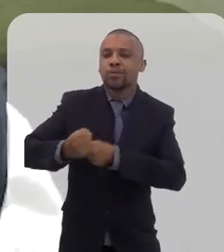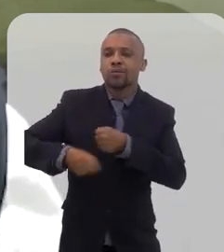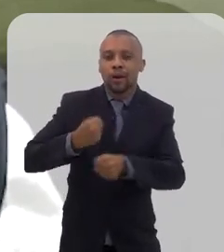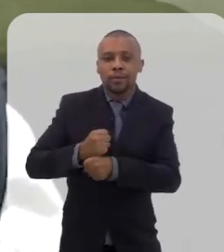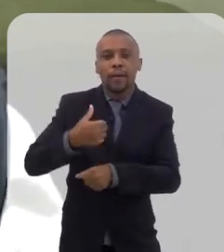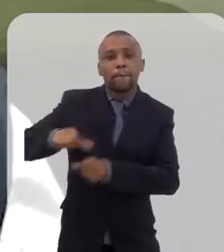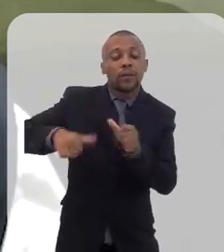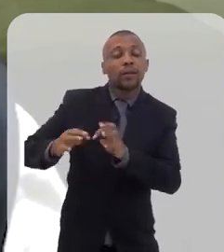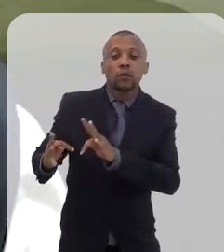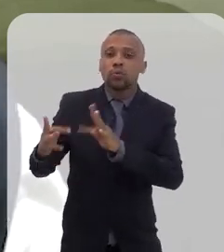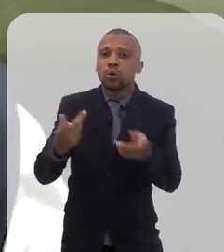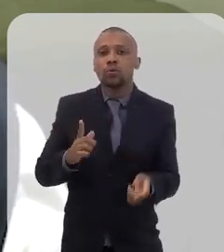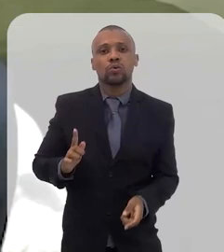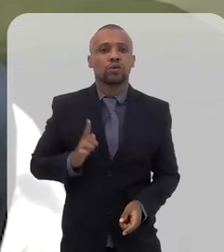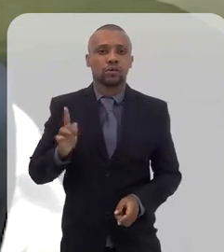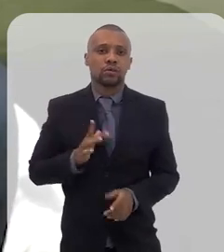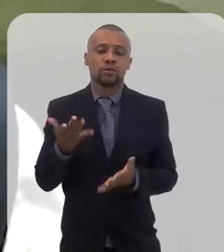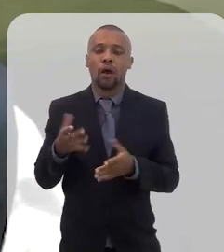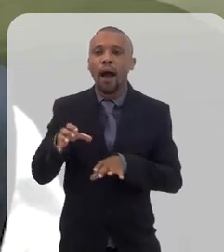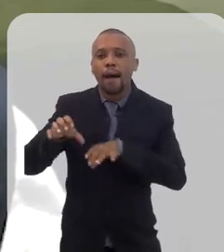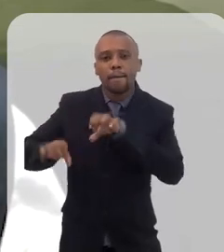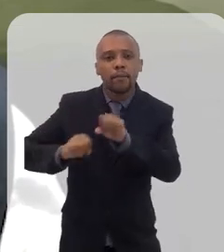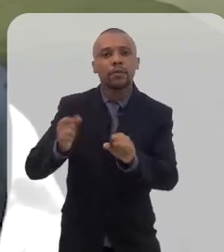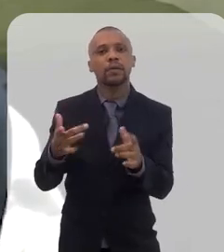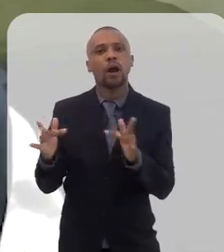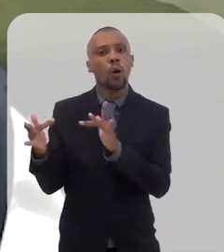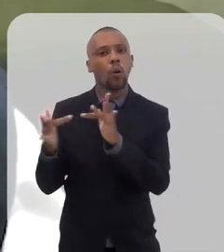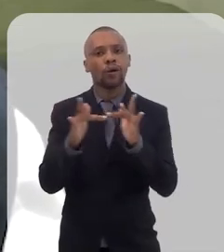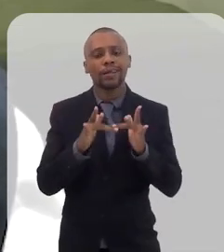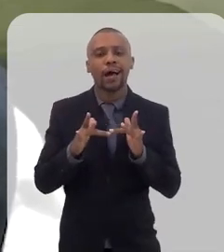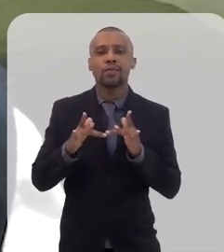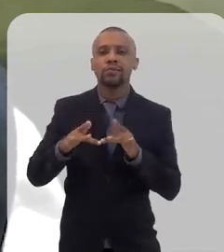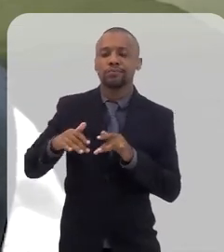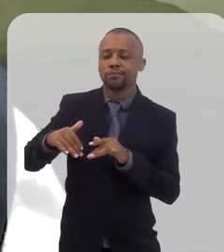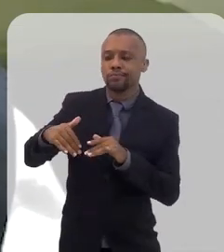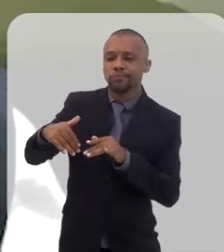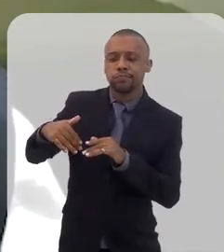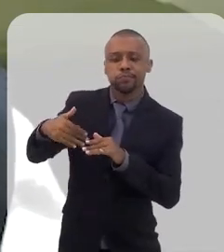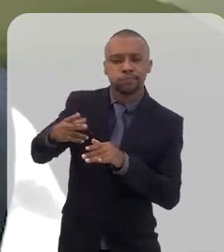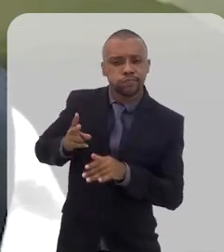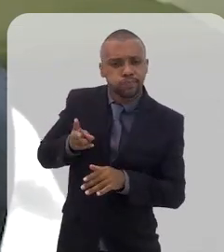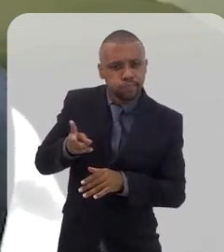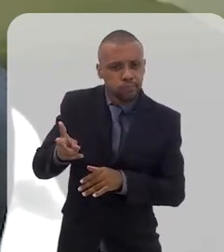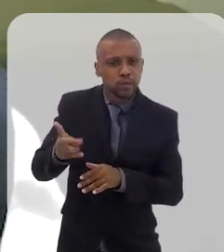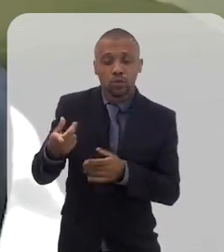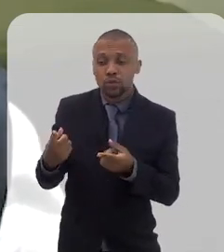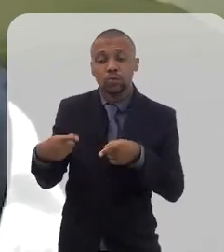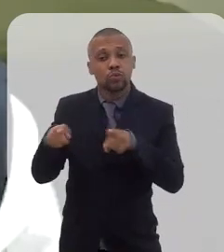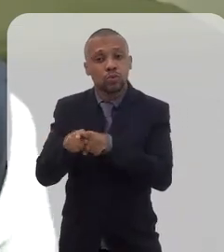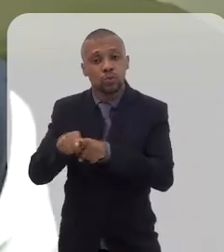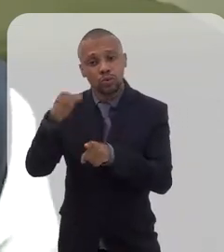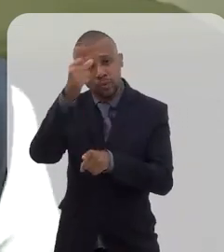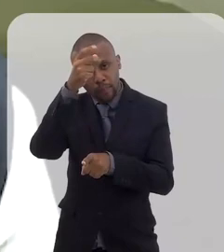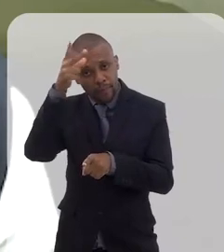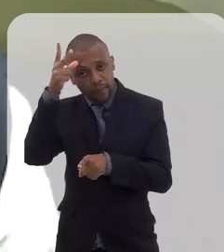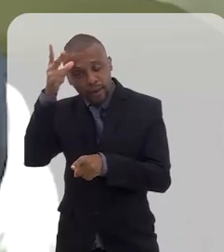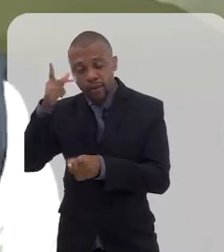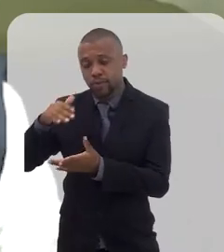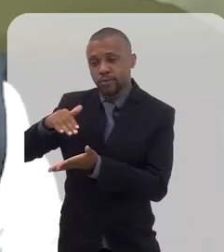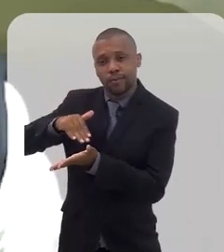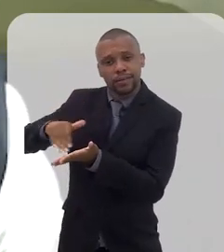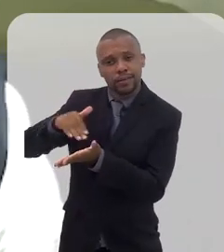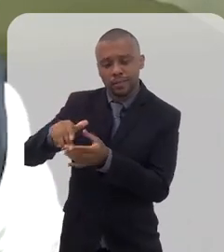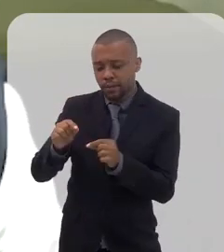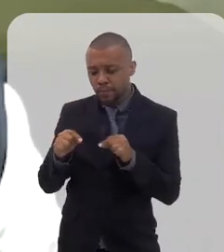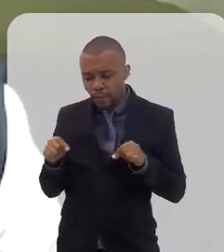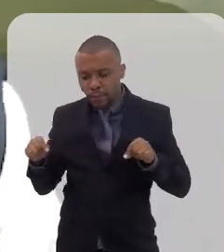os gestores. Então, o IBGE busca estar em contato constante com os prefeitos, com as secretarias. E nós